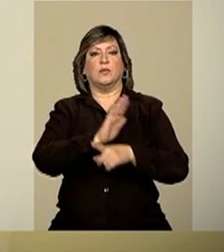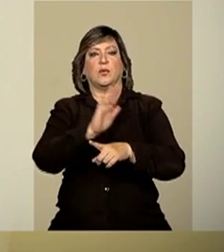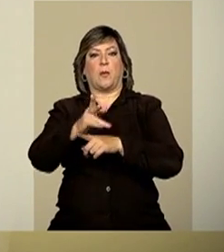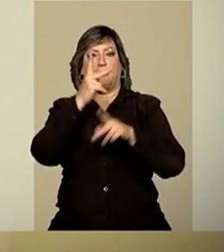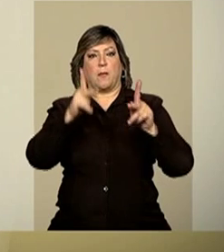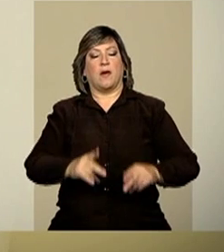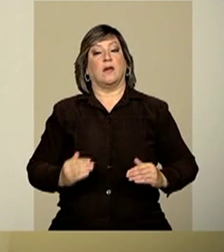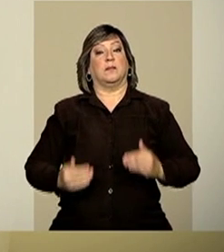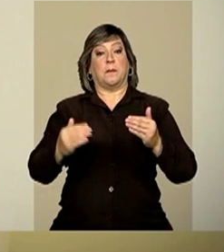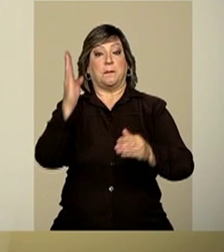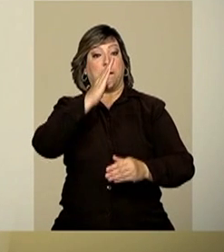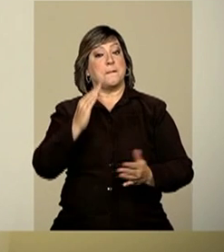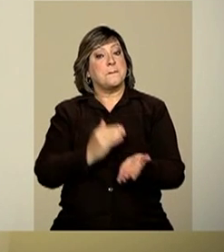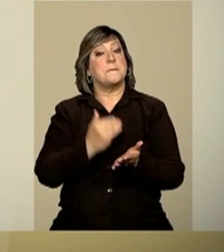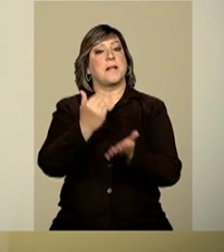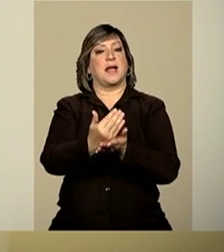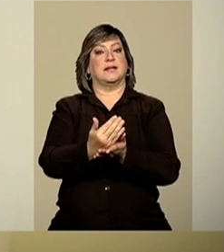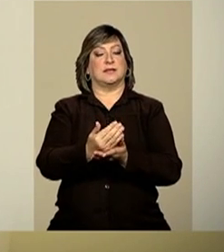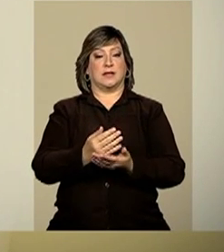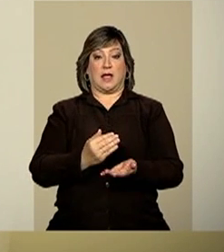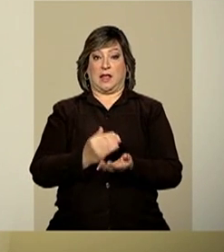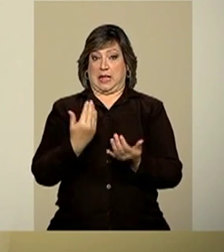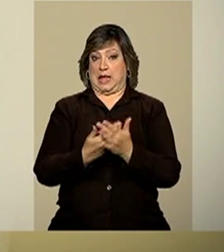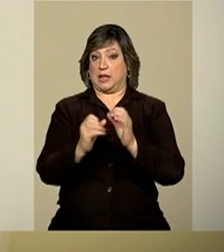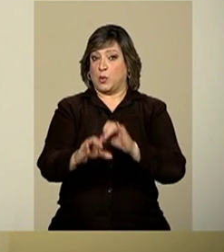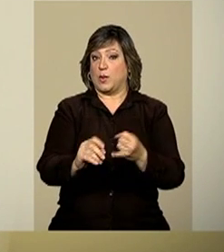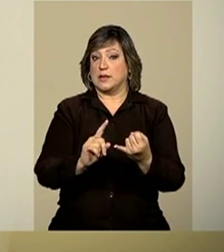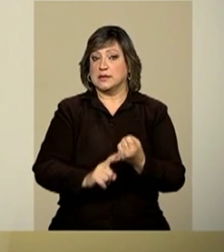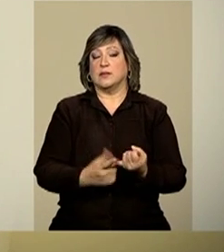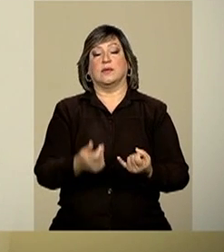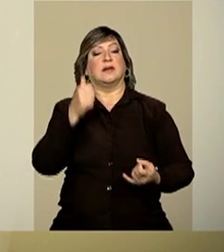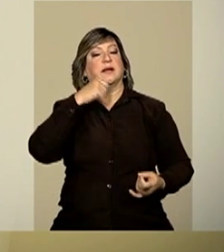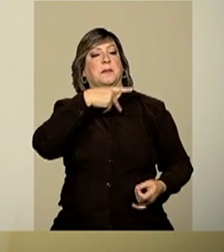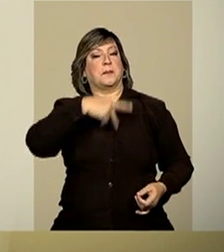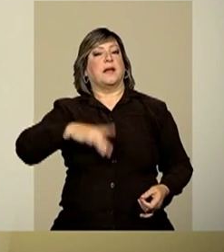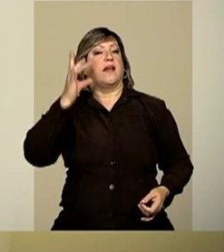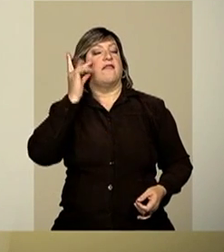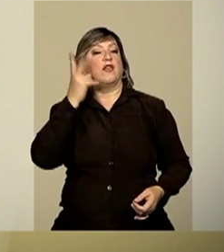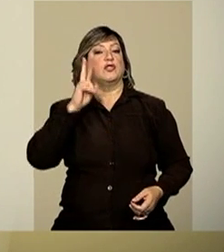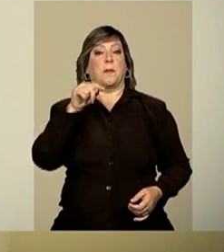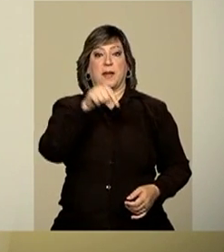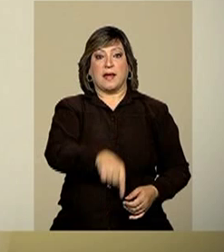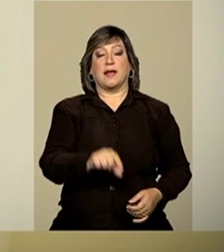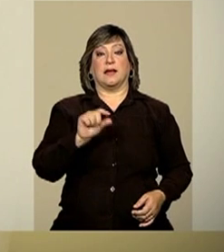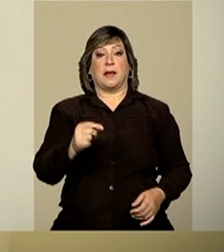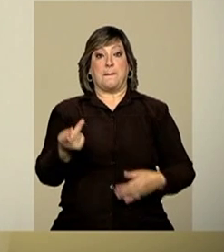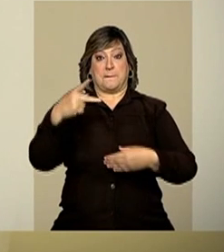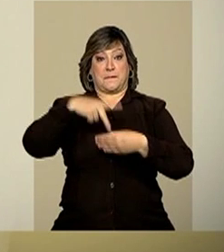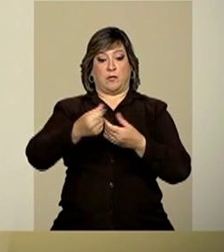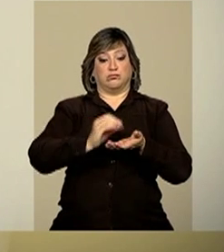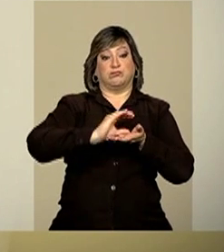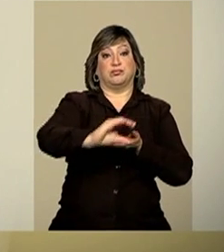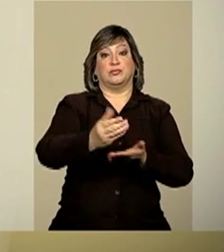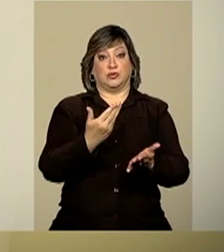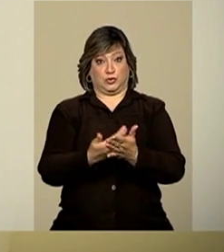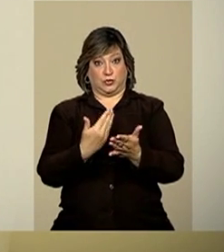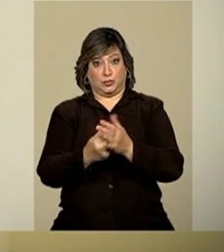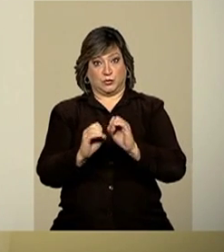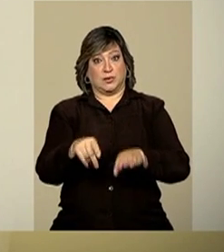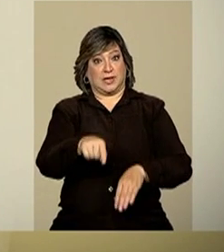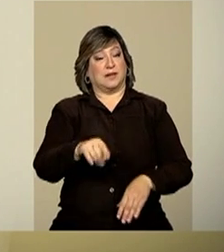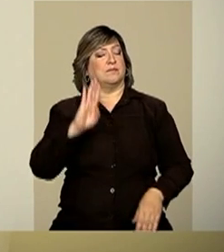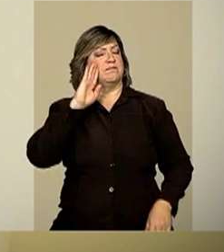avançar ainda mais. Começando pela educação, a presidenta disse que a destinação dos recursos do petróleo para a educação é o